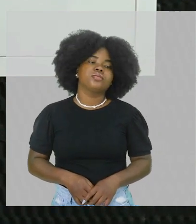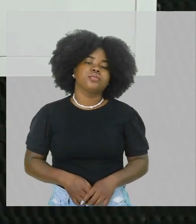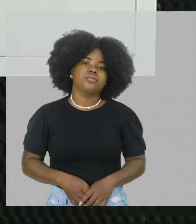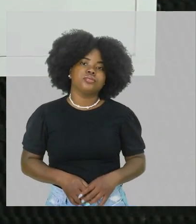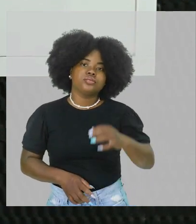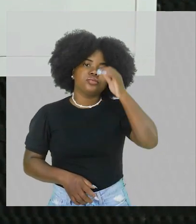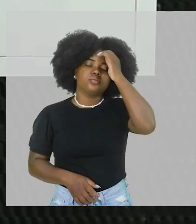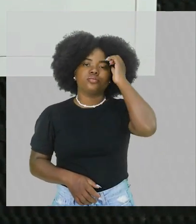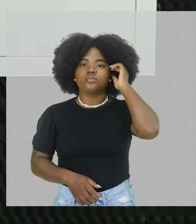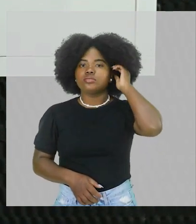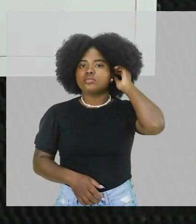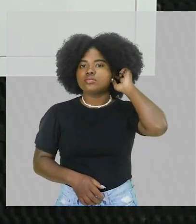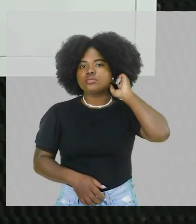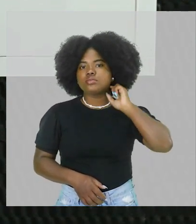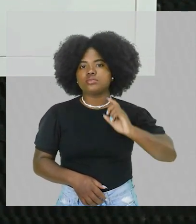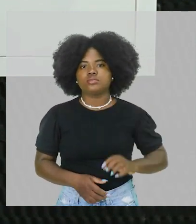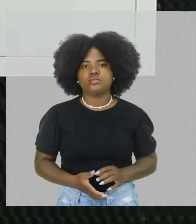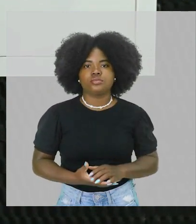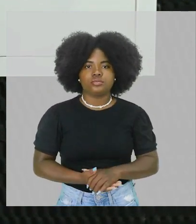hipertemia,